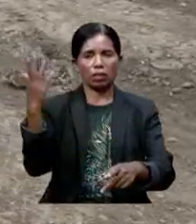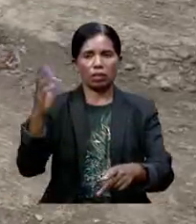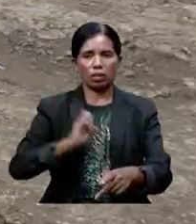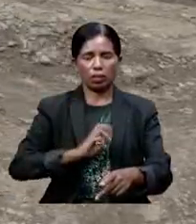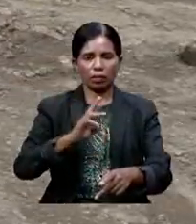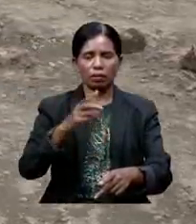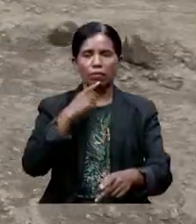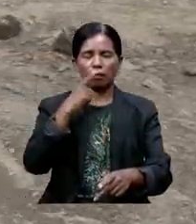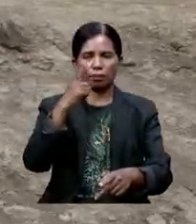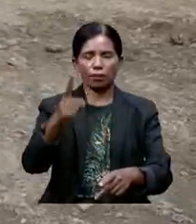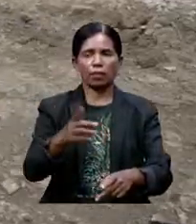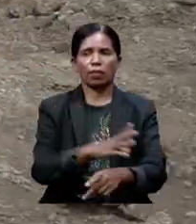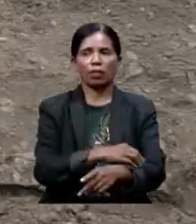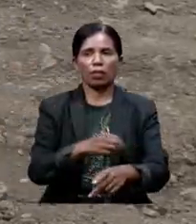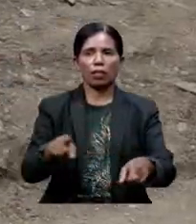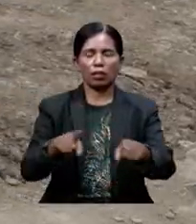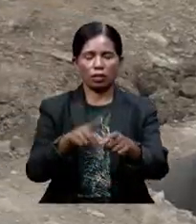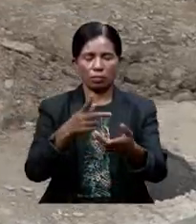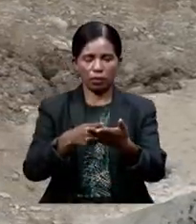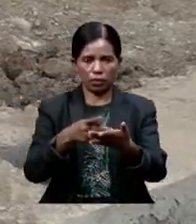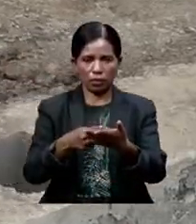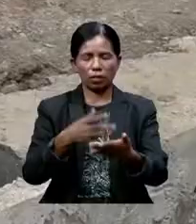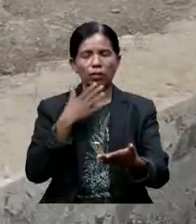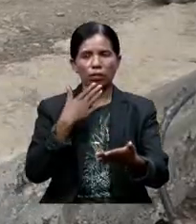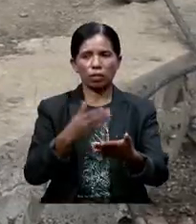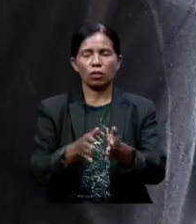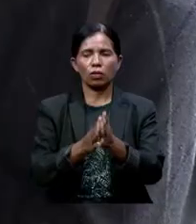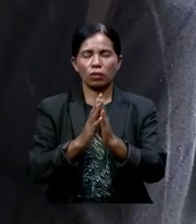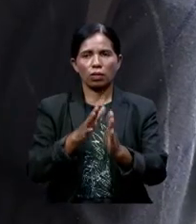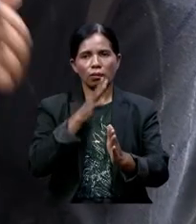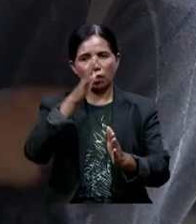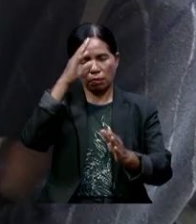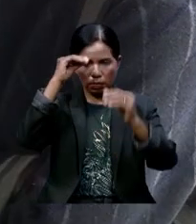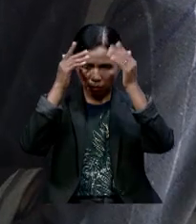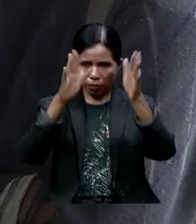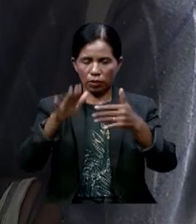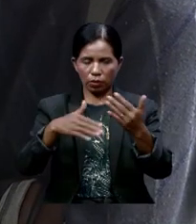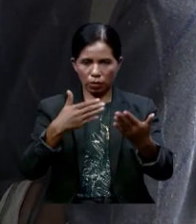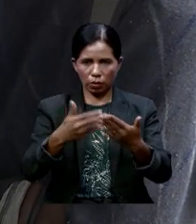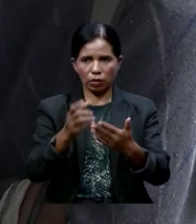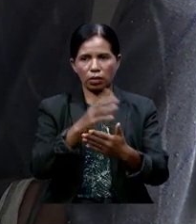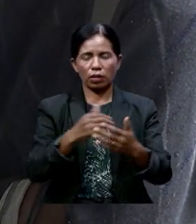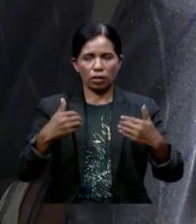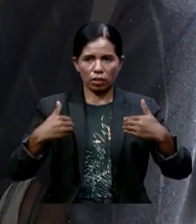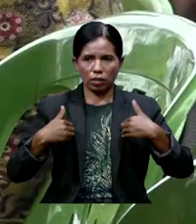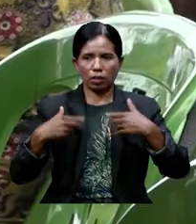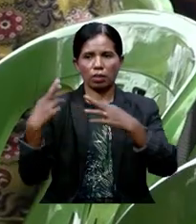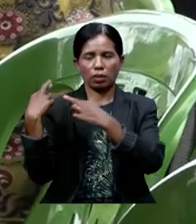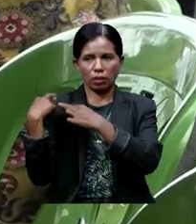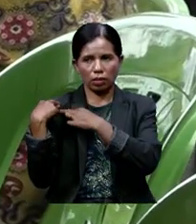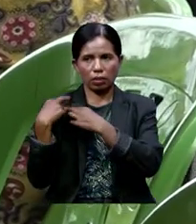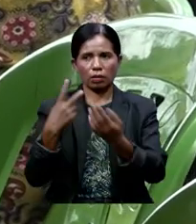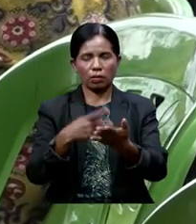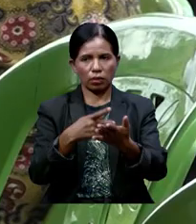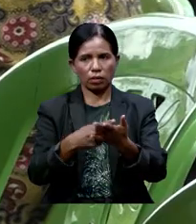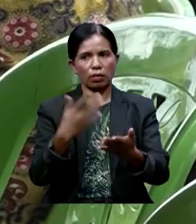Domingos Lemos Atete, no Brana Erástico, no Projeto Comunitário, também é o Sr. Nama, no Professor Sira, atu e a responsabilidade para o projeto